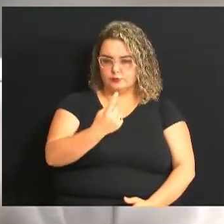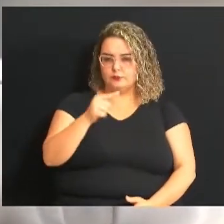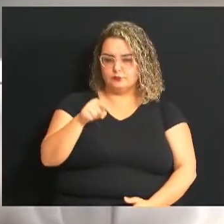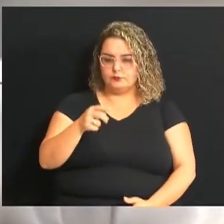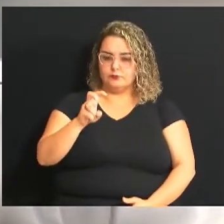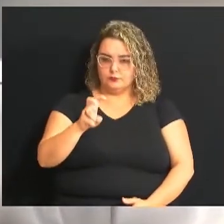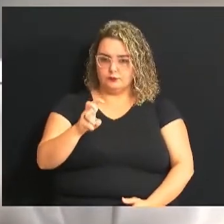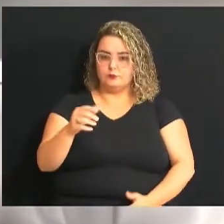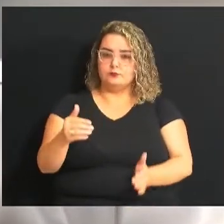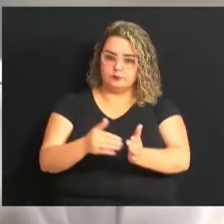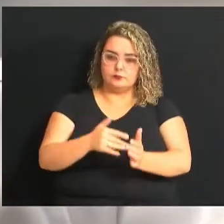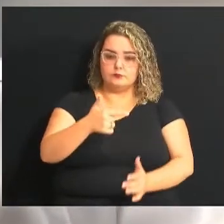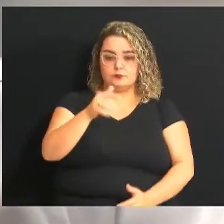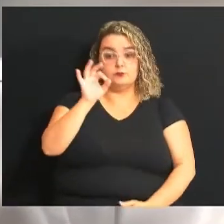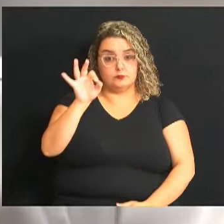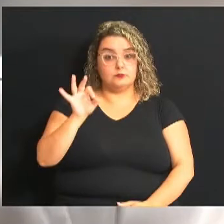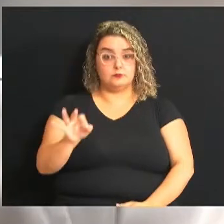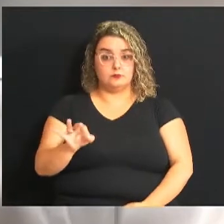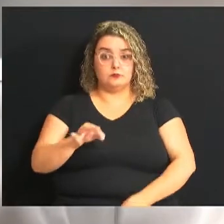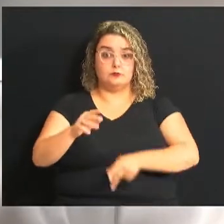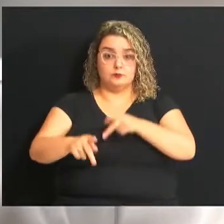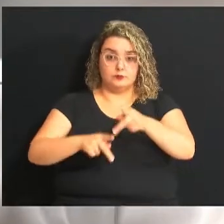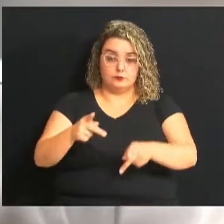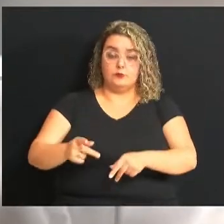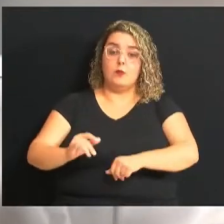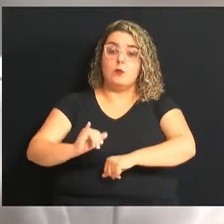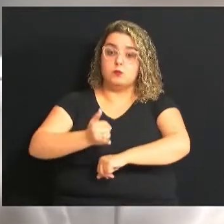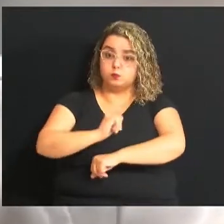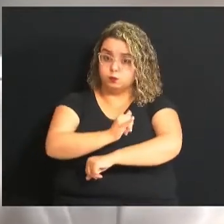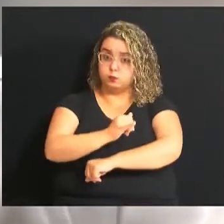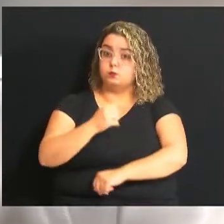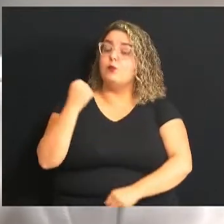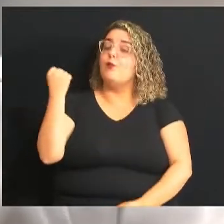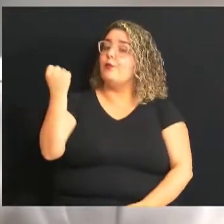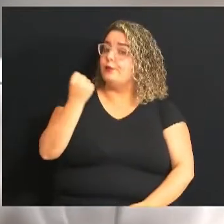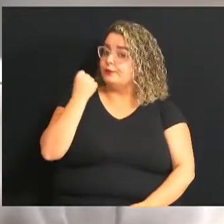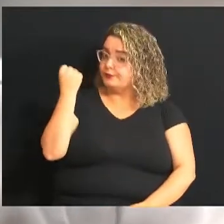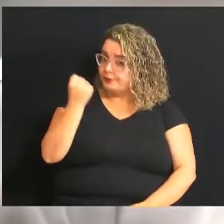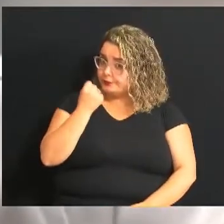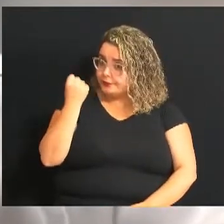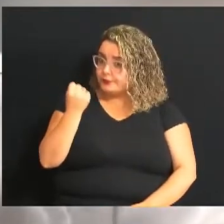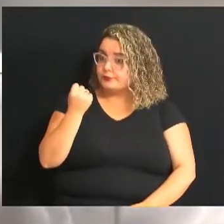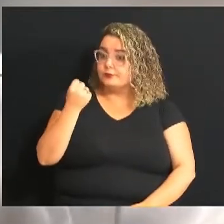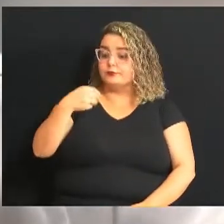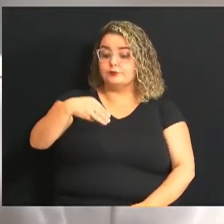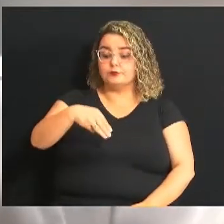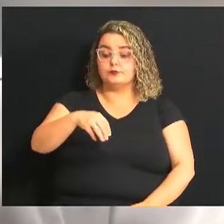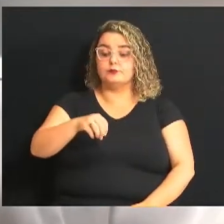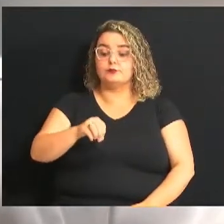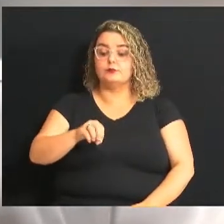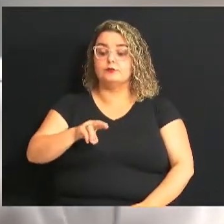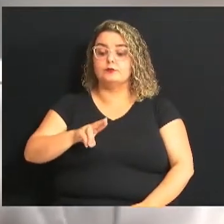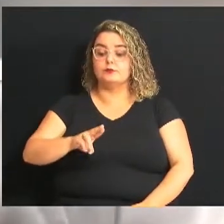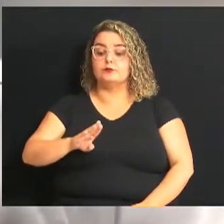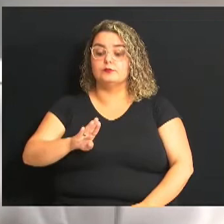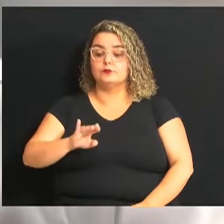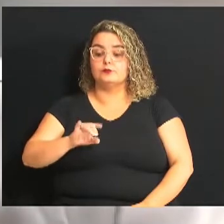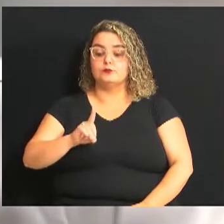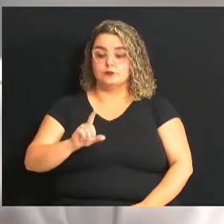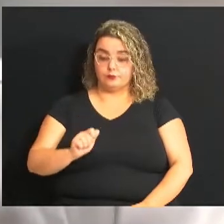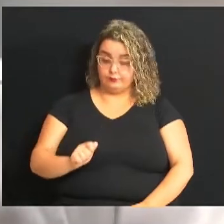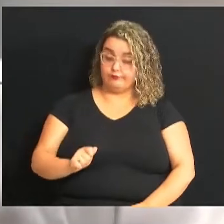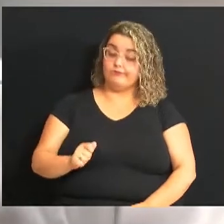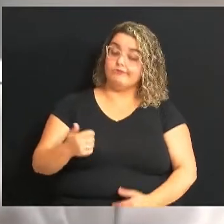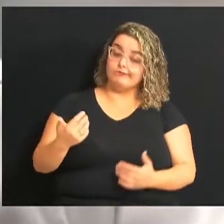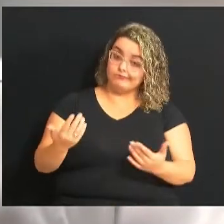2% da população já com uma obesidade grave, que é uma obesidade mórbida. Então, realmente é uma situação